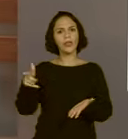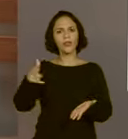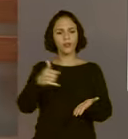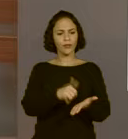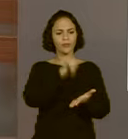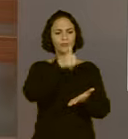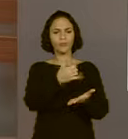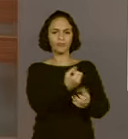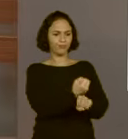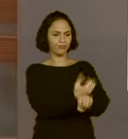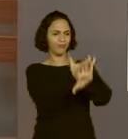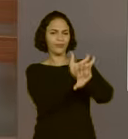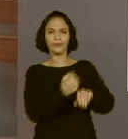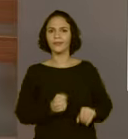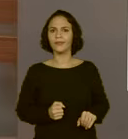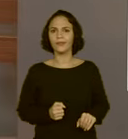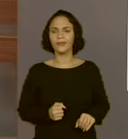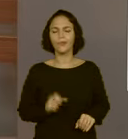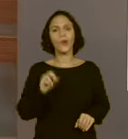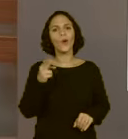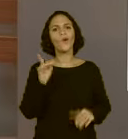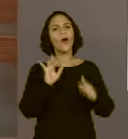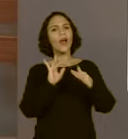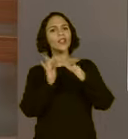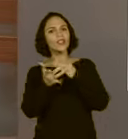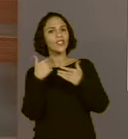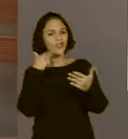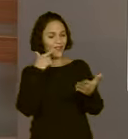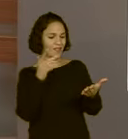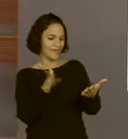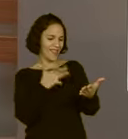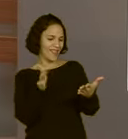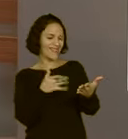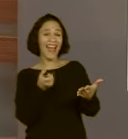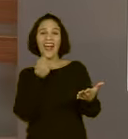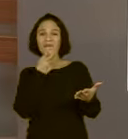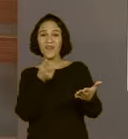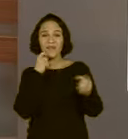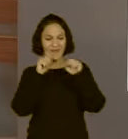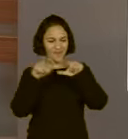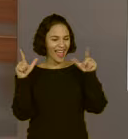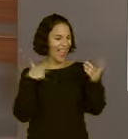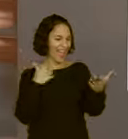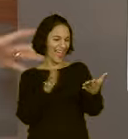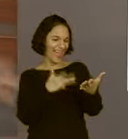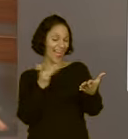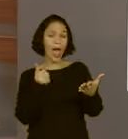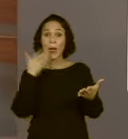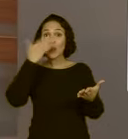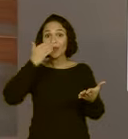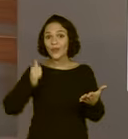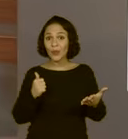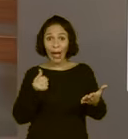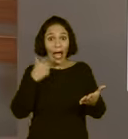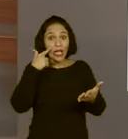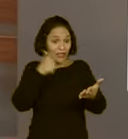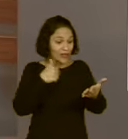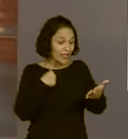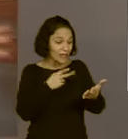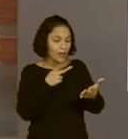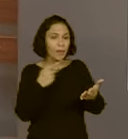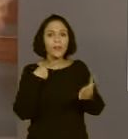celular, de repente está passando lá na rede social um meme que todo mundo está vendo e só você não viu. Então